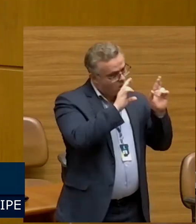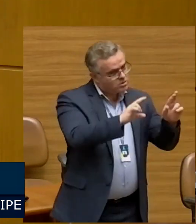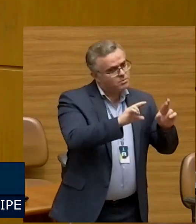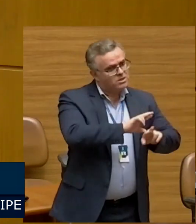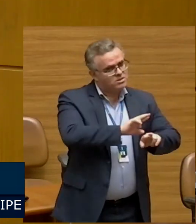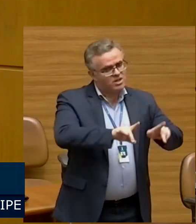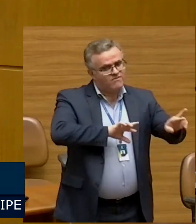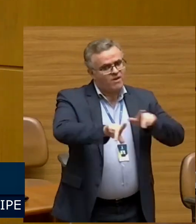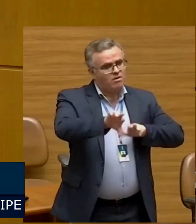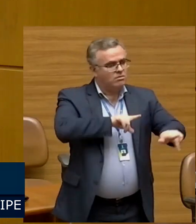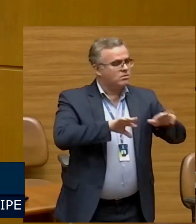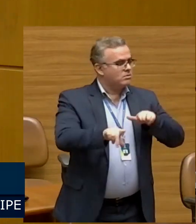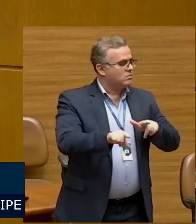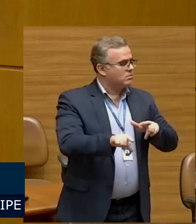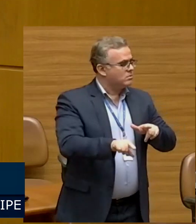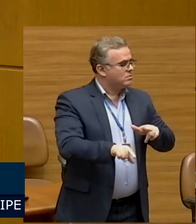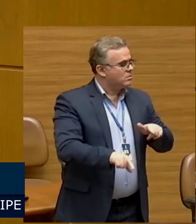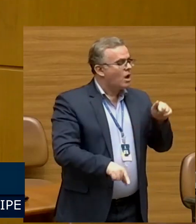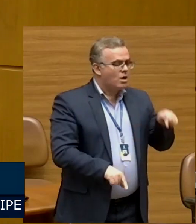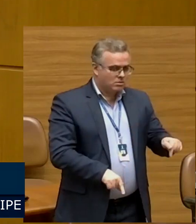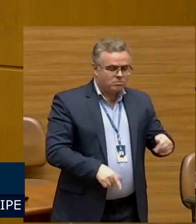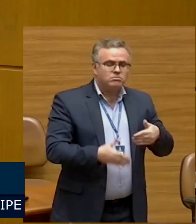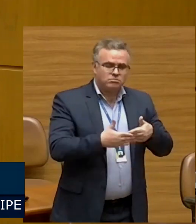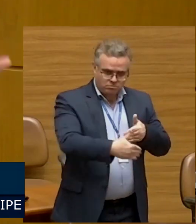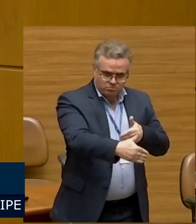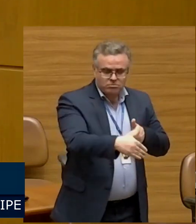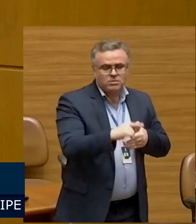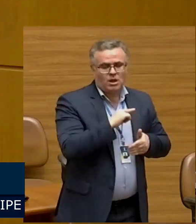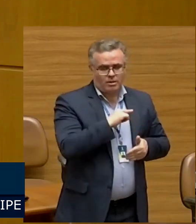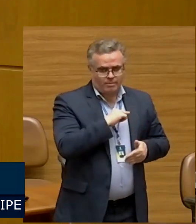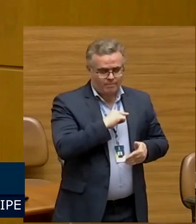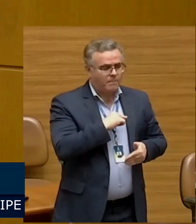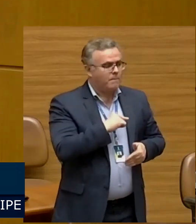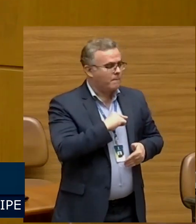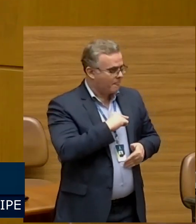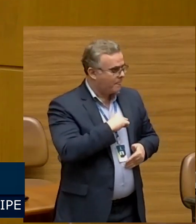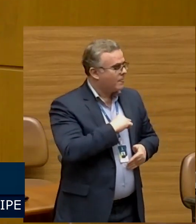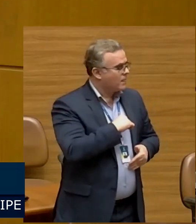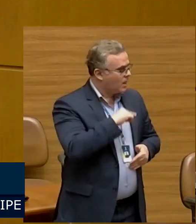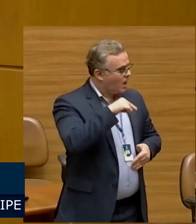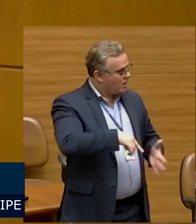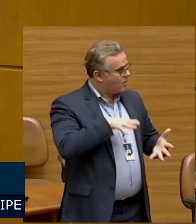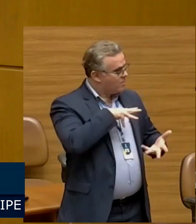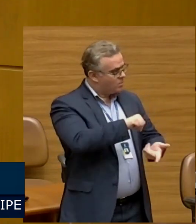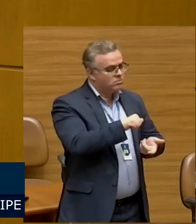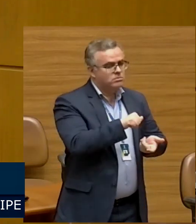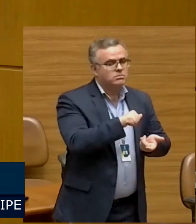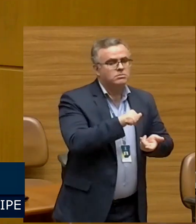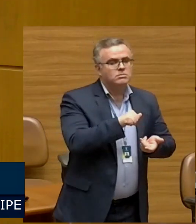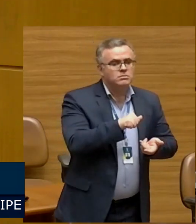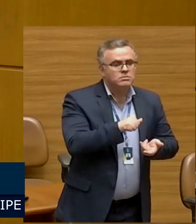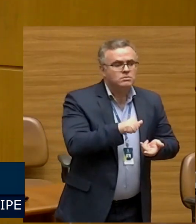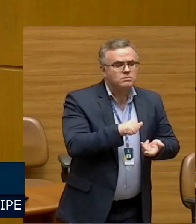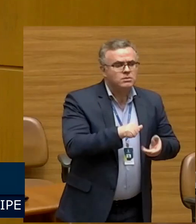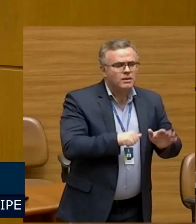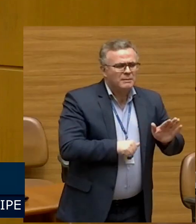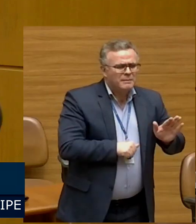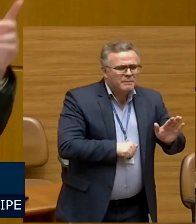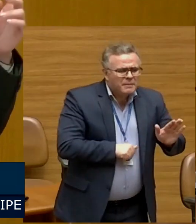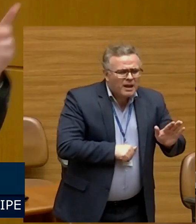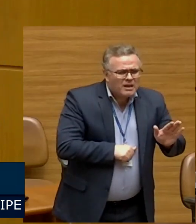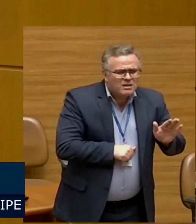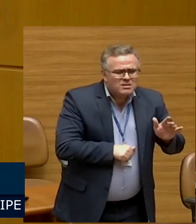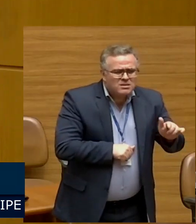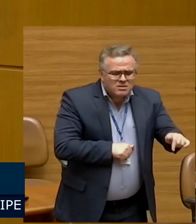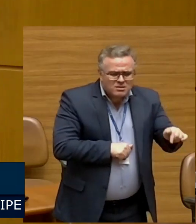existem aqui na atualidade, dentro deste nosso planeta que estamos vivendo. E por que é que aqui, se